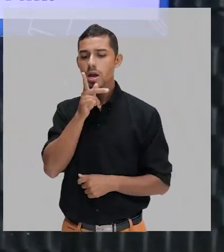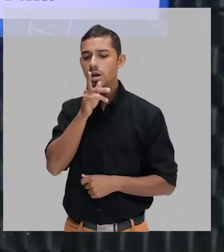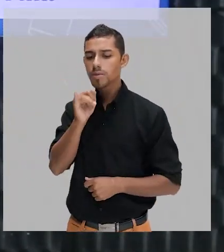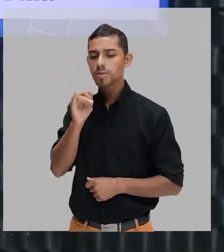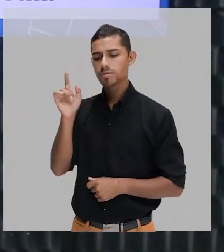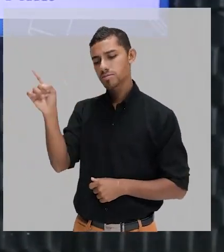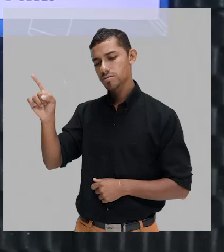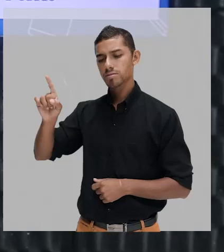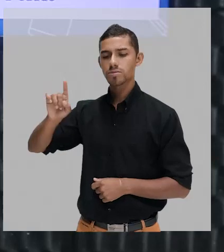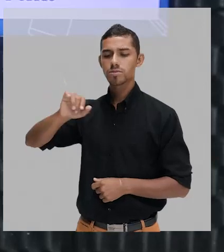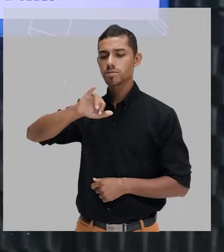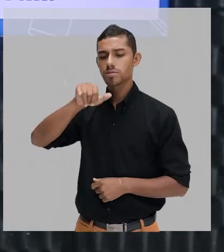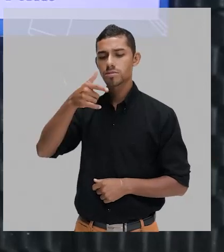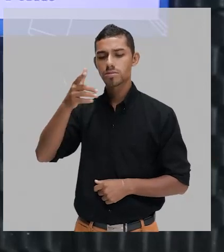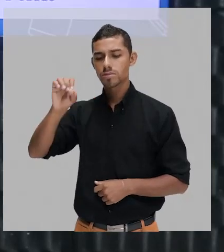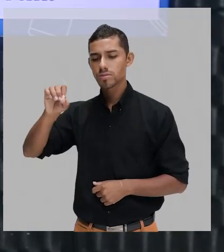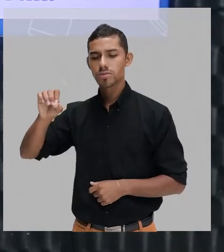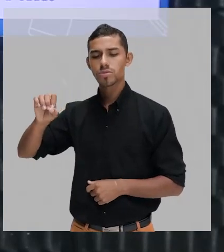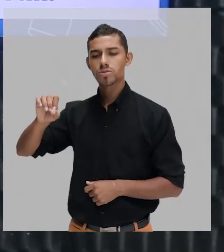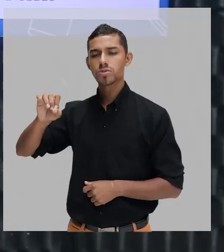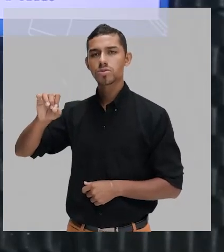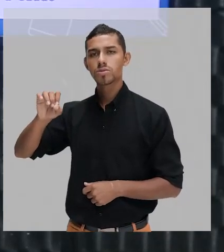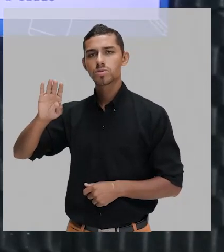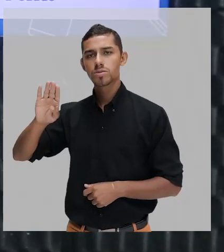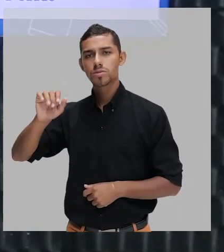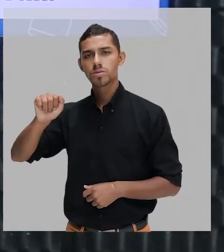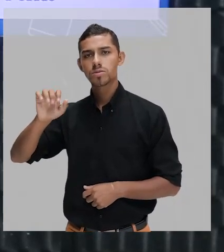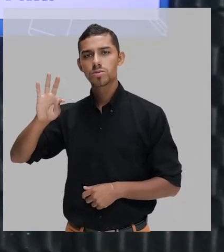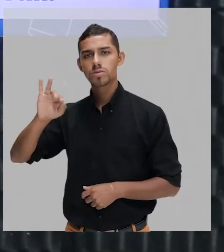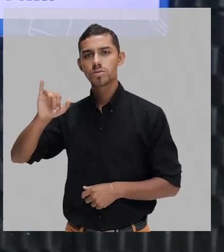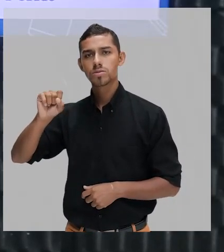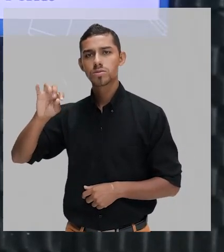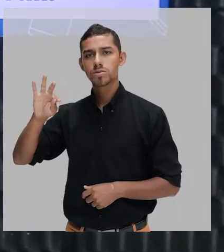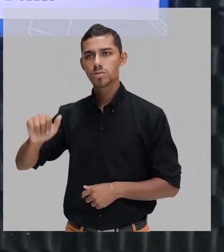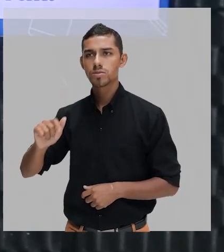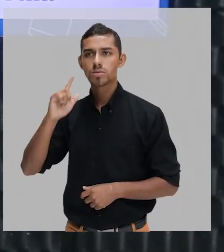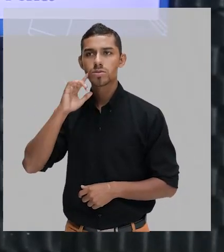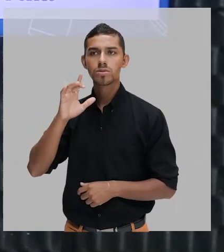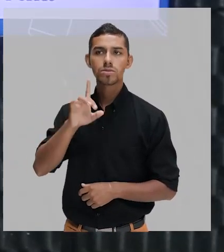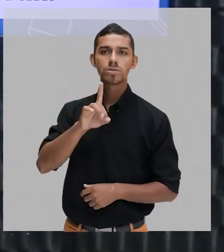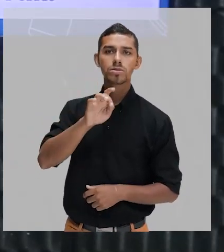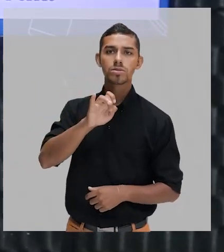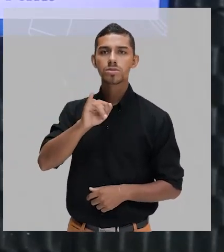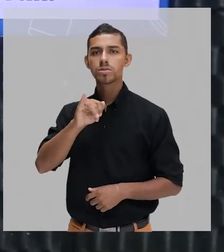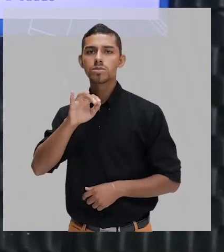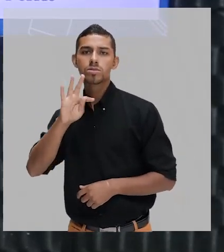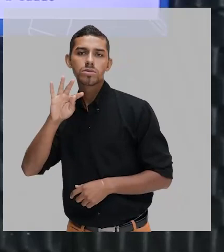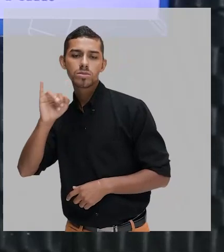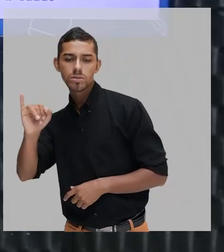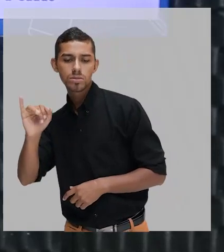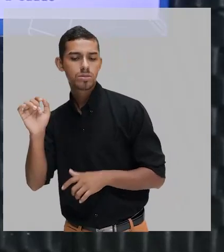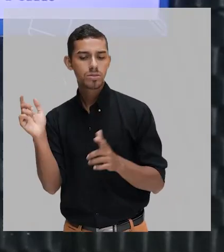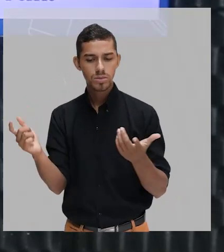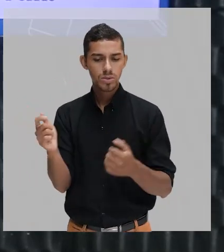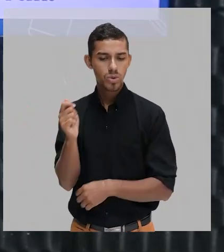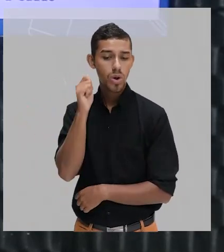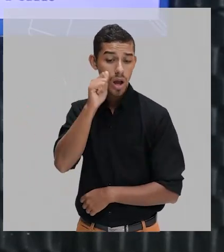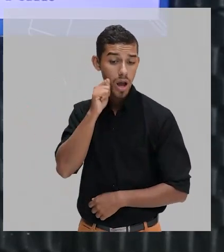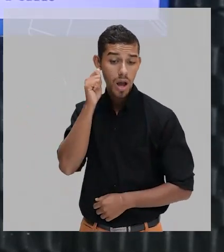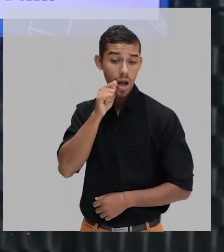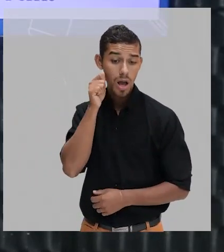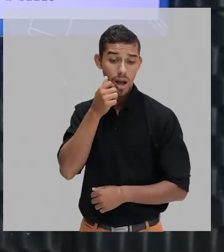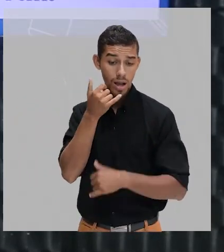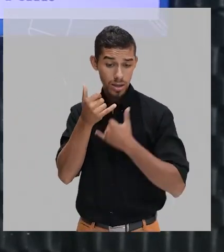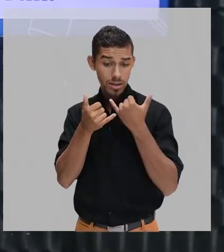da Baixada, de São João Batista, uma terra que tem um sotaque maravilhoso, né, que puxam no DT. E o ator que vai trabalhar sobre isso,